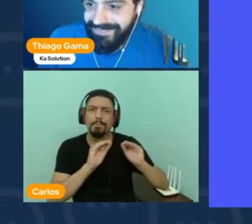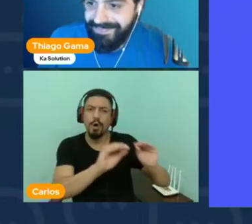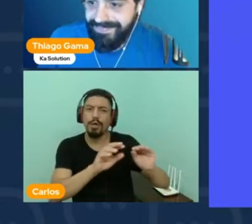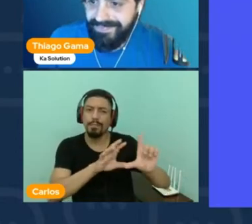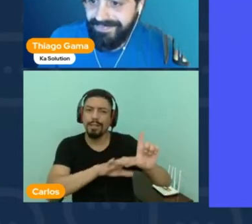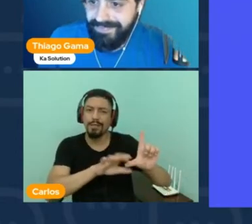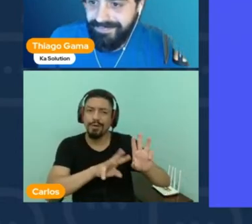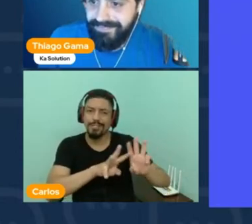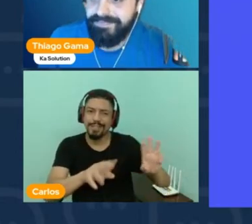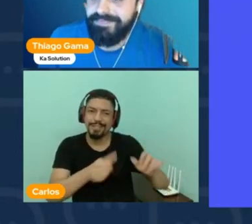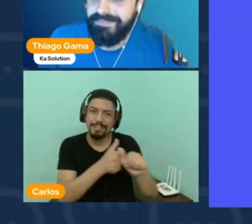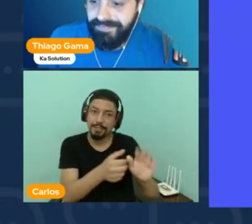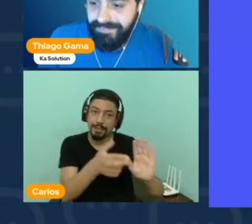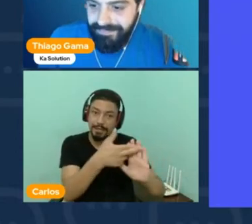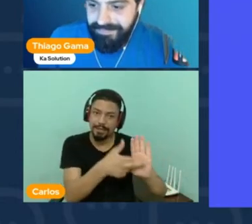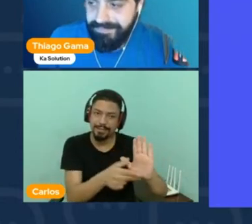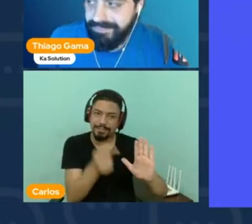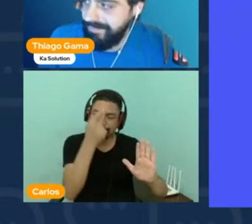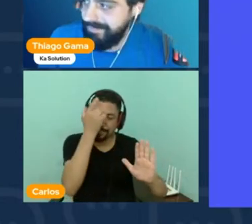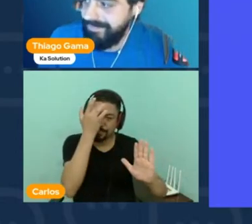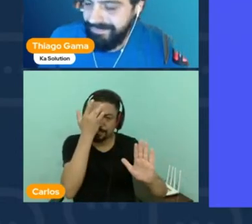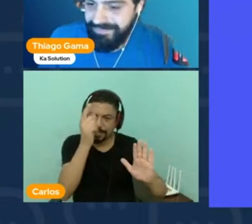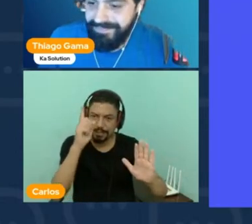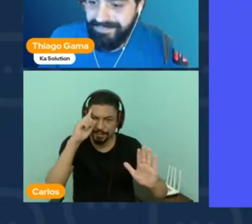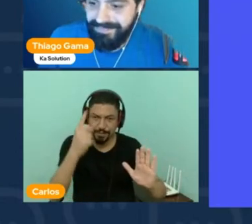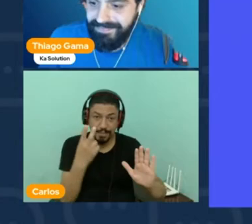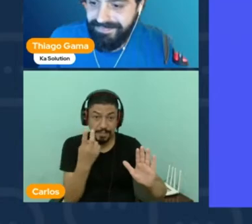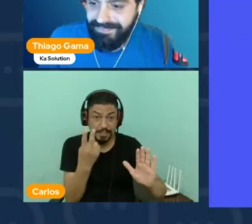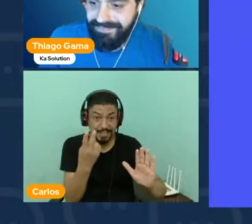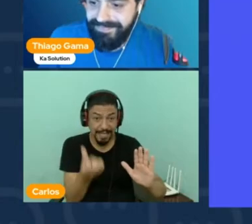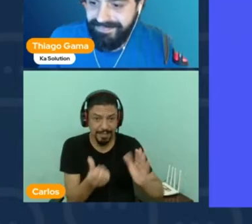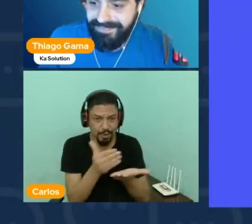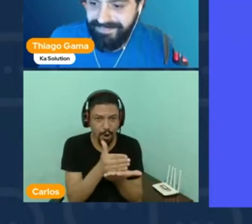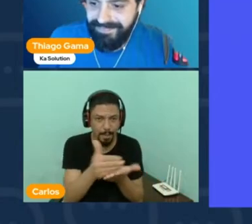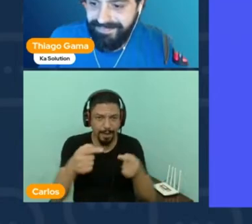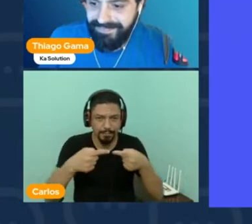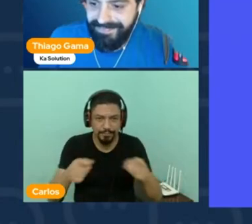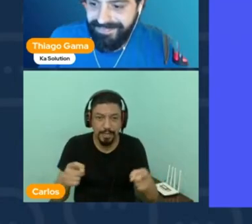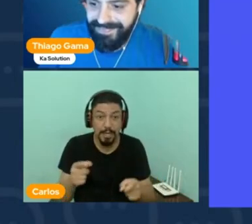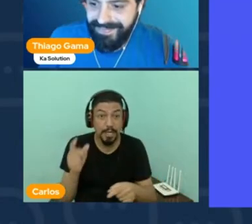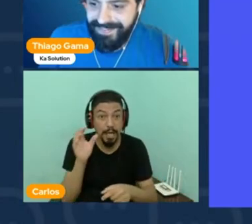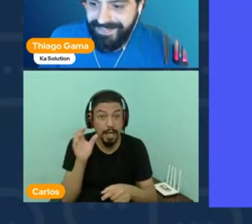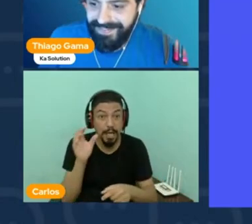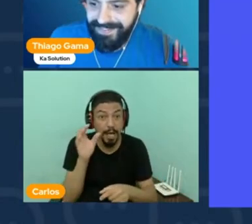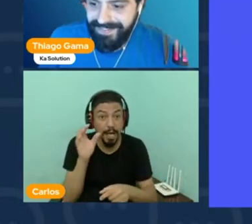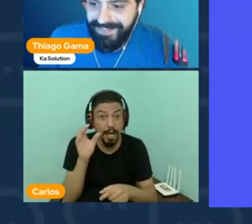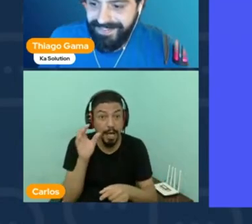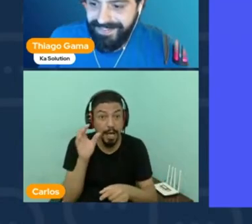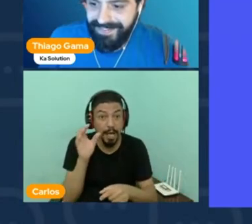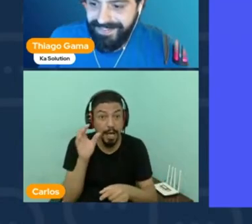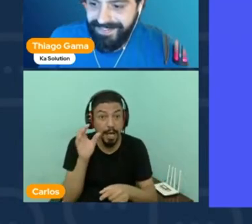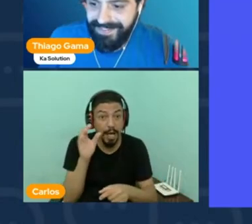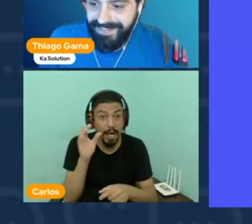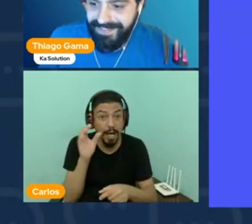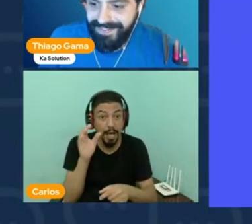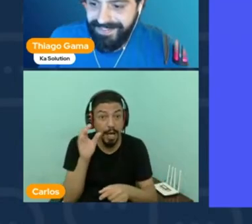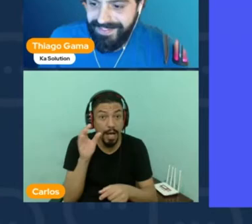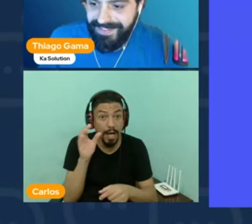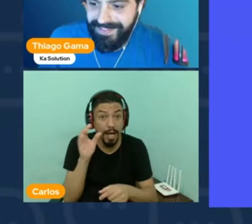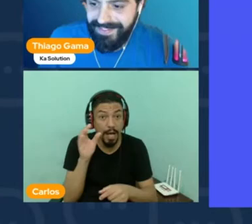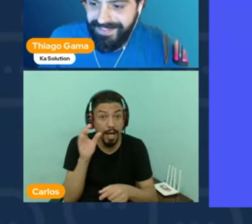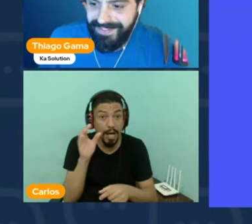seguindo o regulamento, a partir do dia 26. Importante que quanto antes vocês realizem o exame,